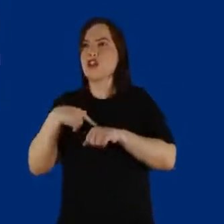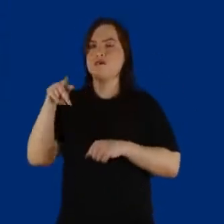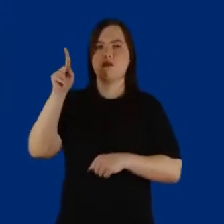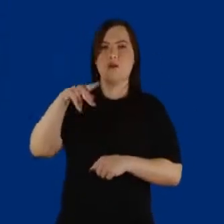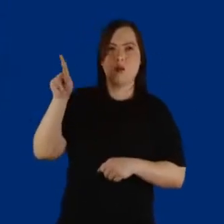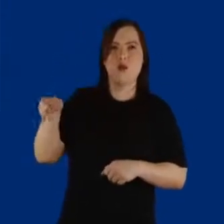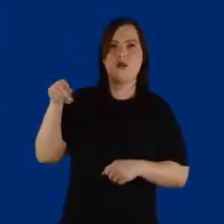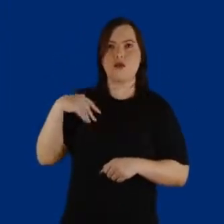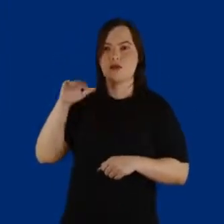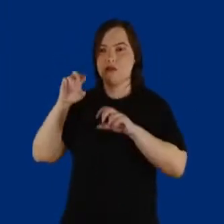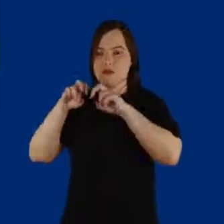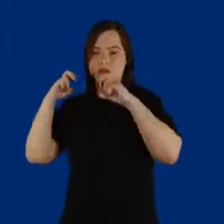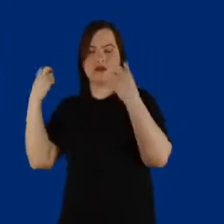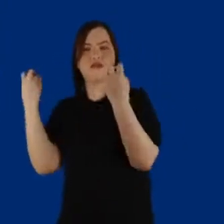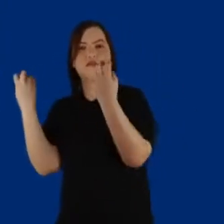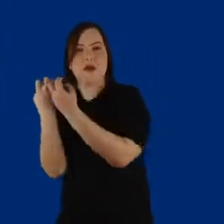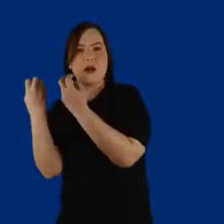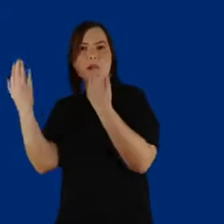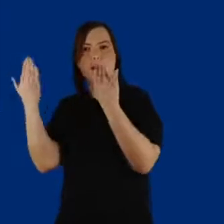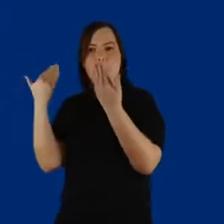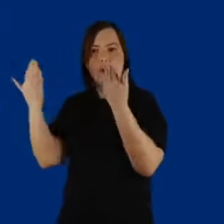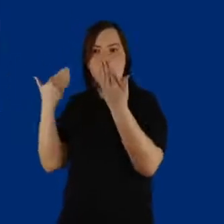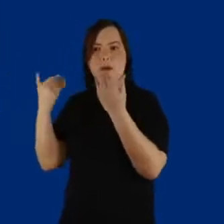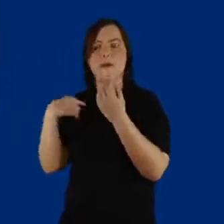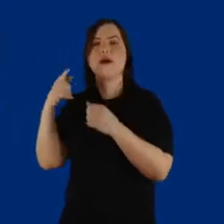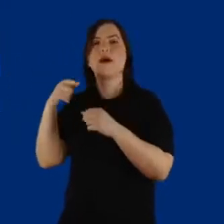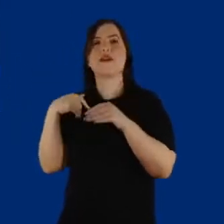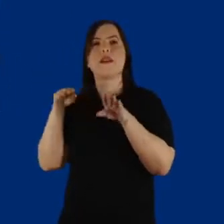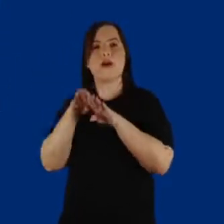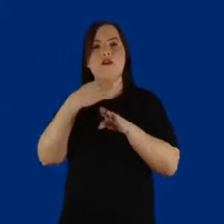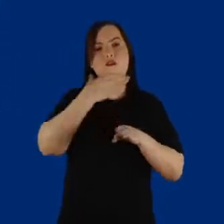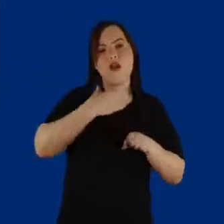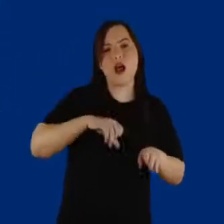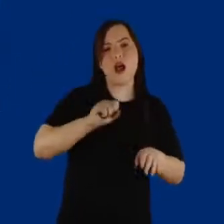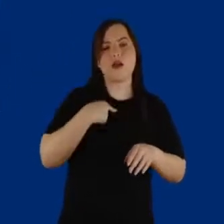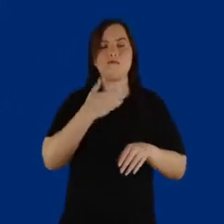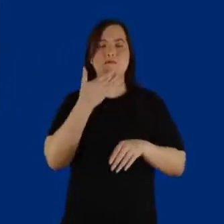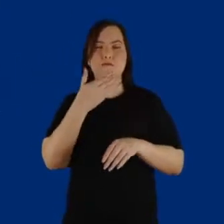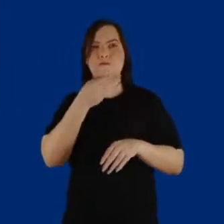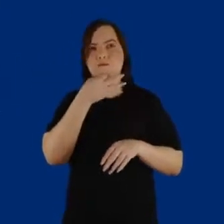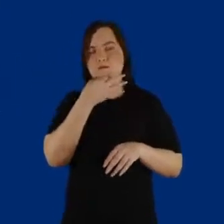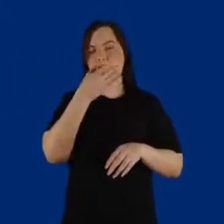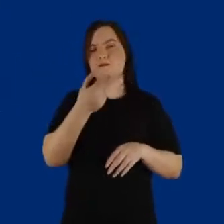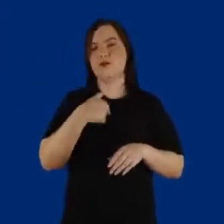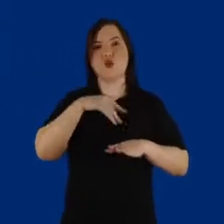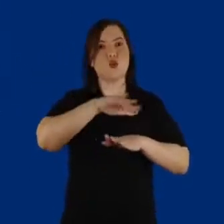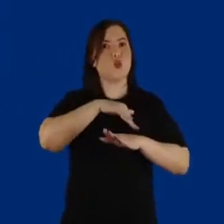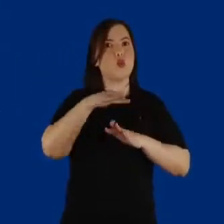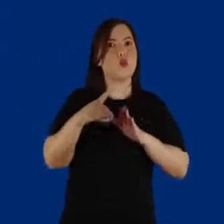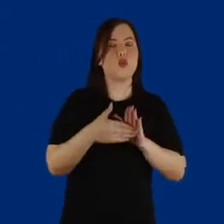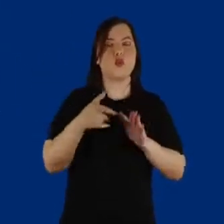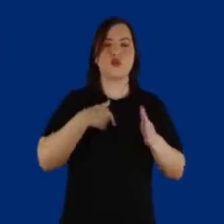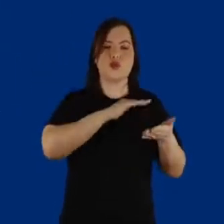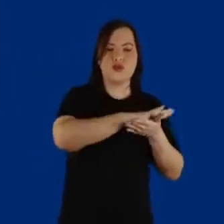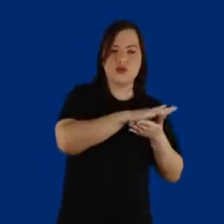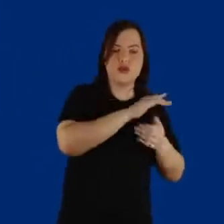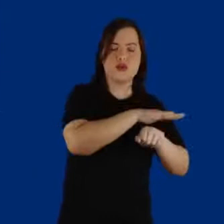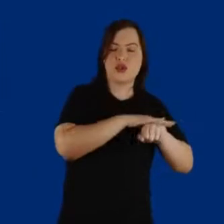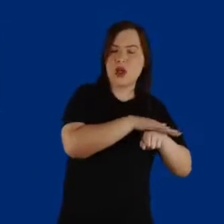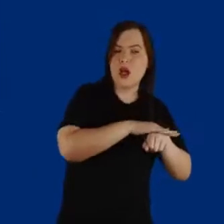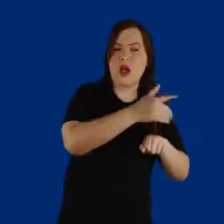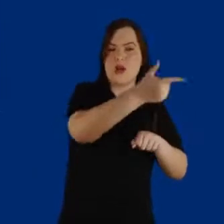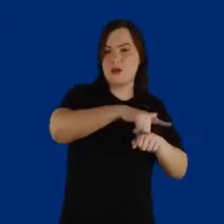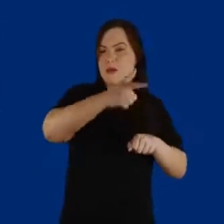professores num círculo, fazendo diálogo, como o Paulo Freire sugeriu, tudo era construído em diálogo e através